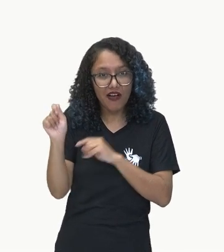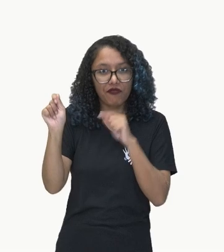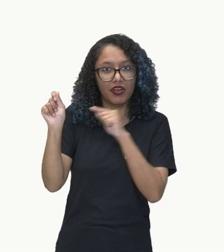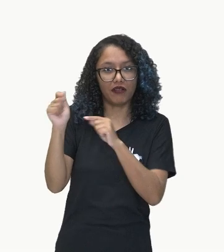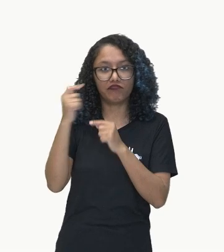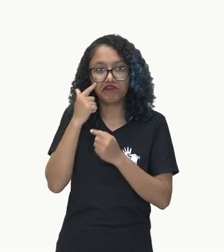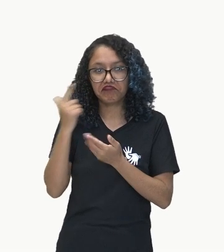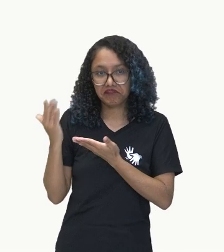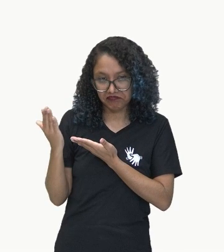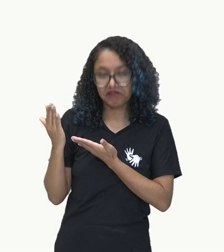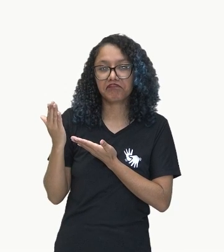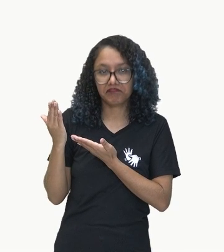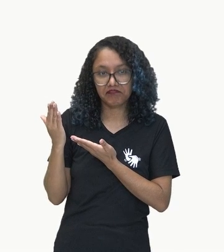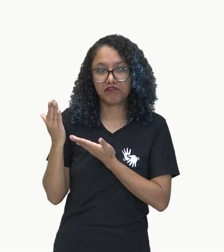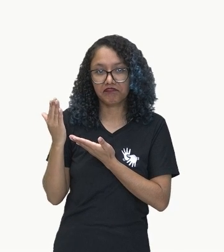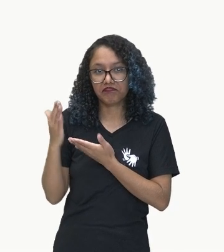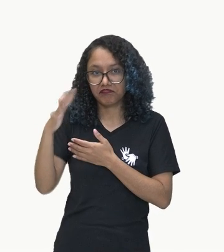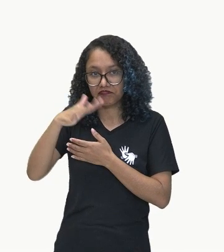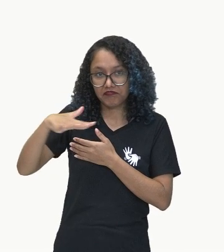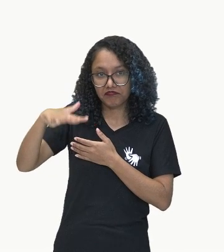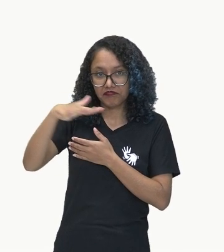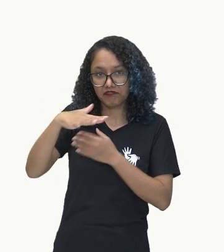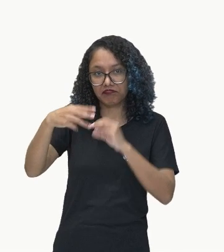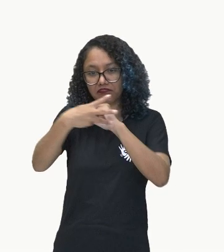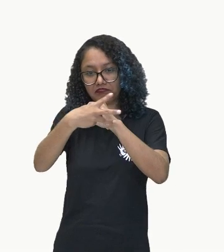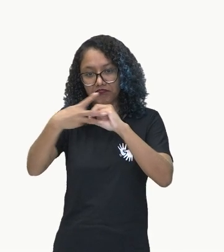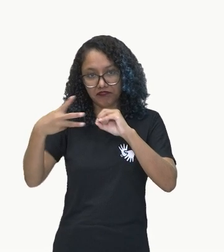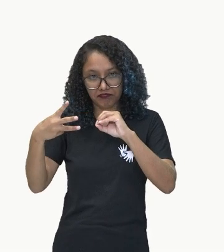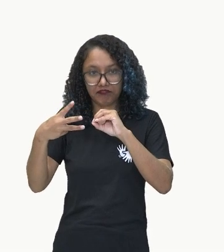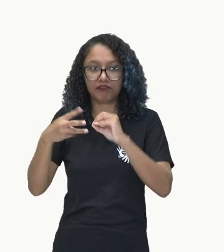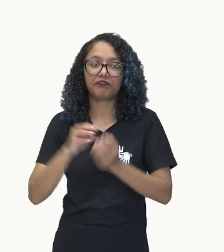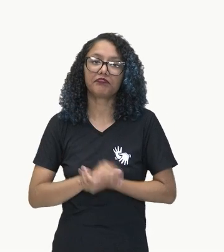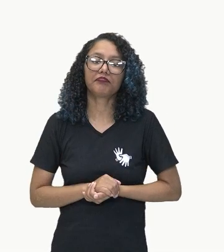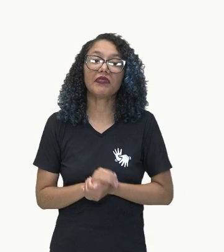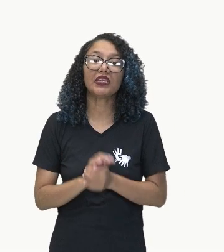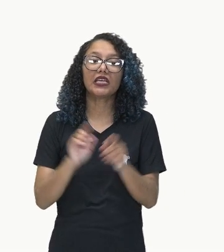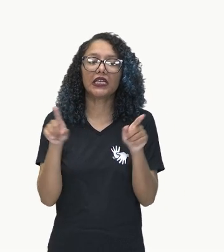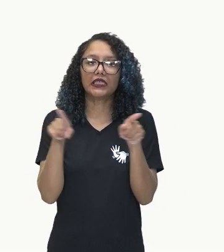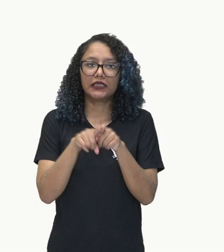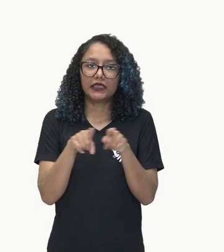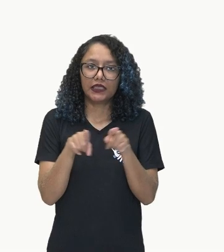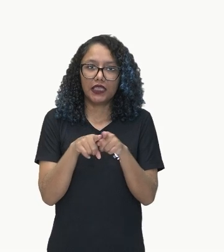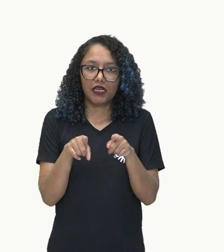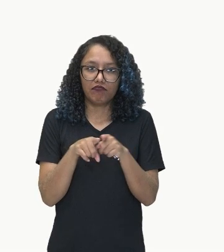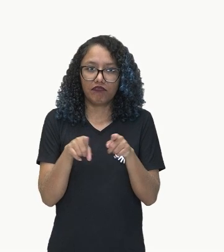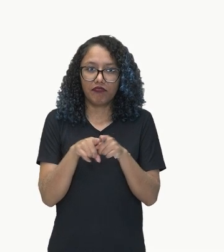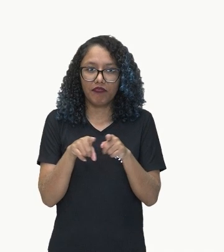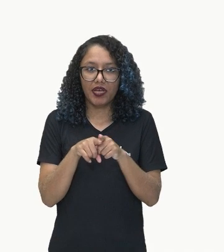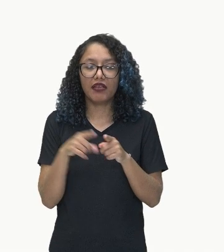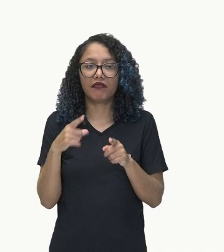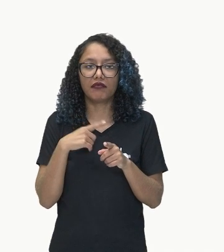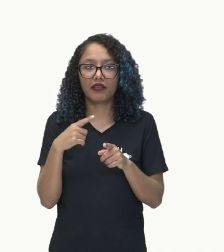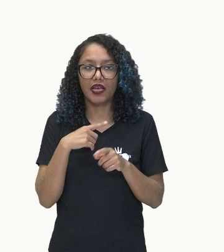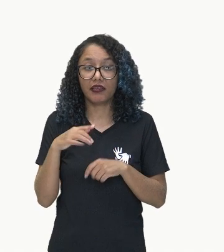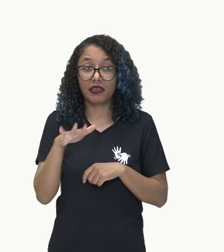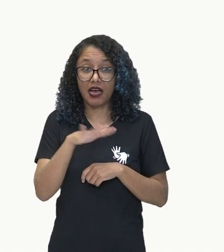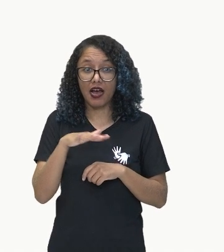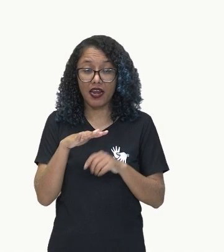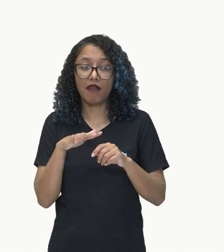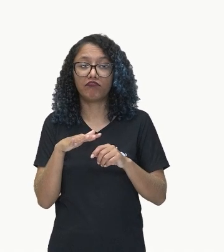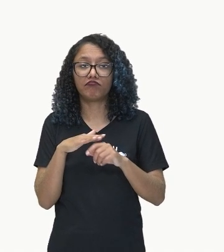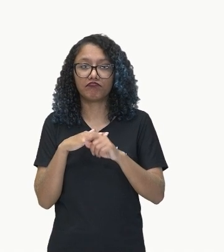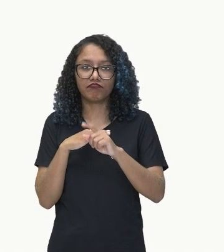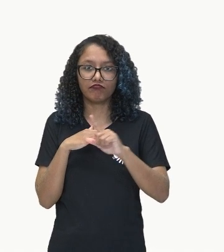ok? Agora, a gente também observa que vai ser banhado pelo Oceano Índico no leste